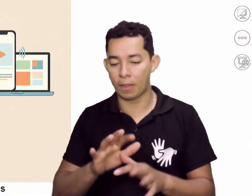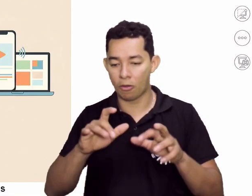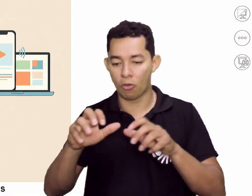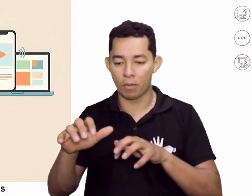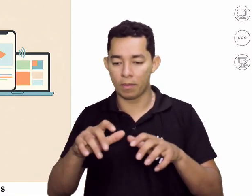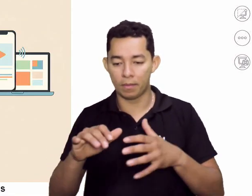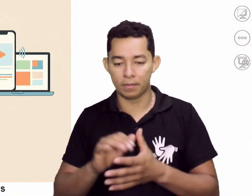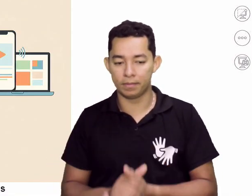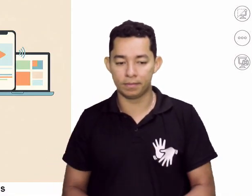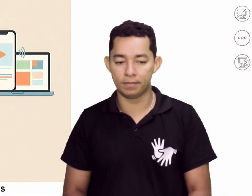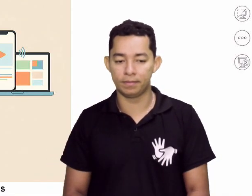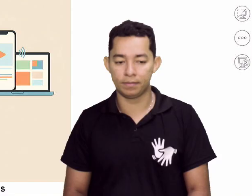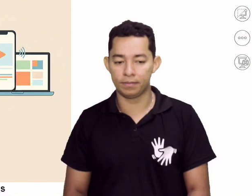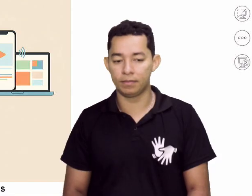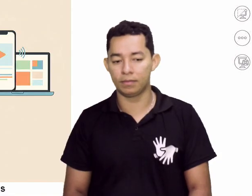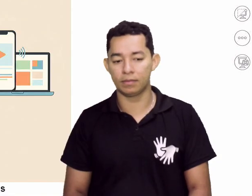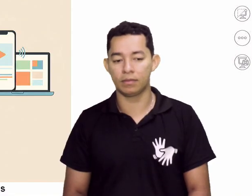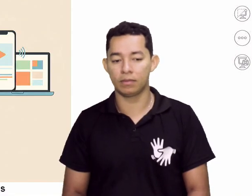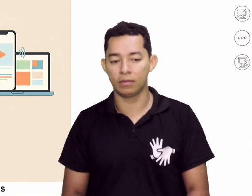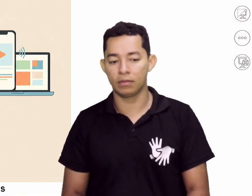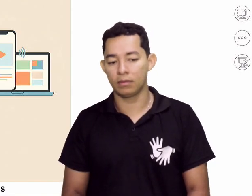né?